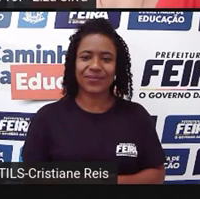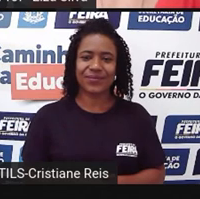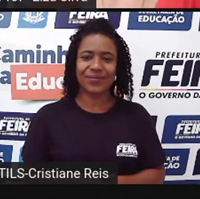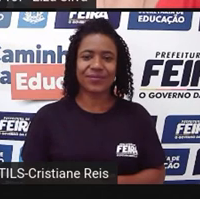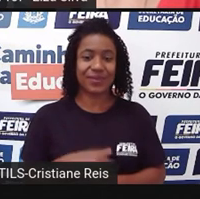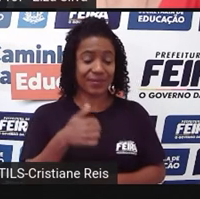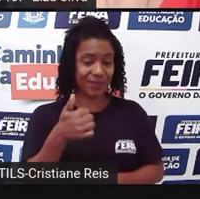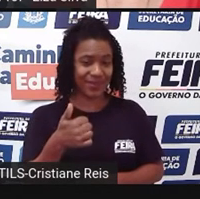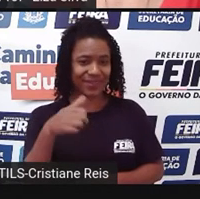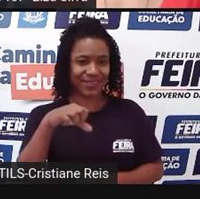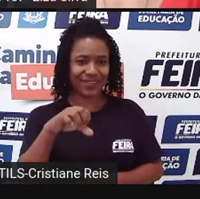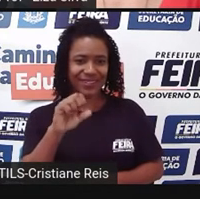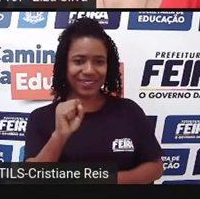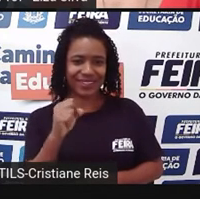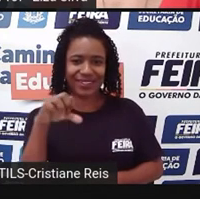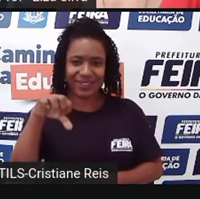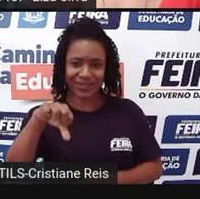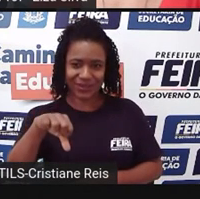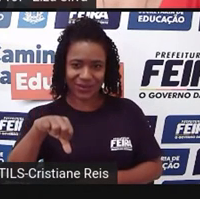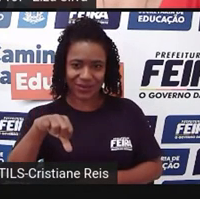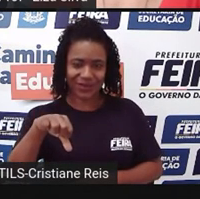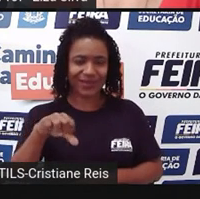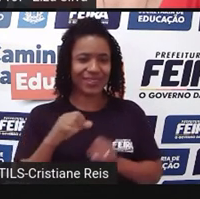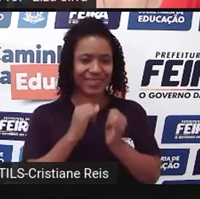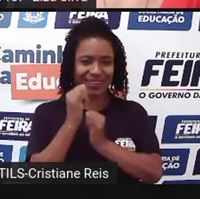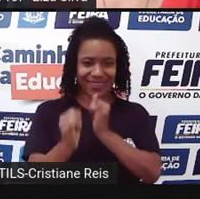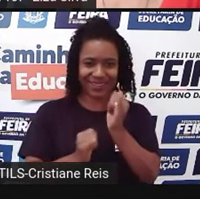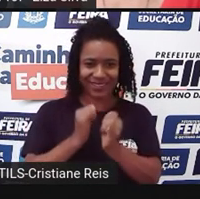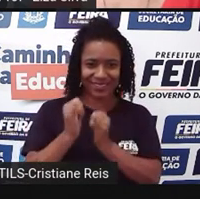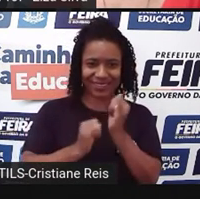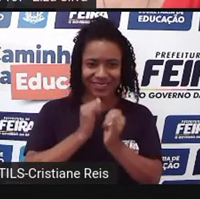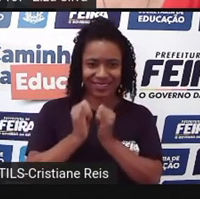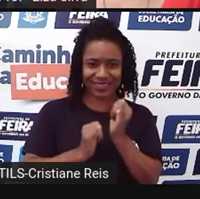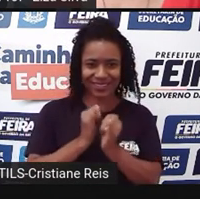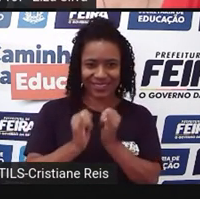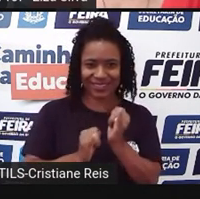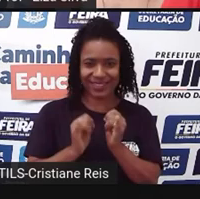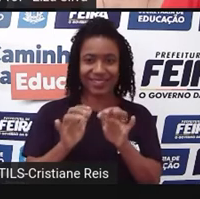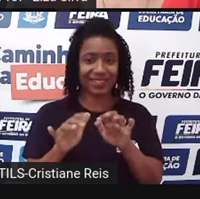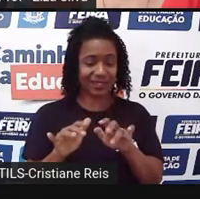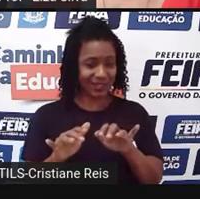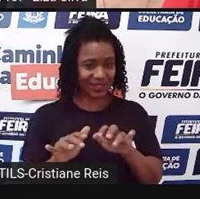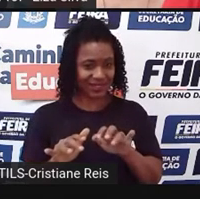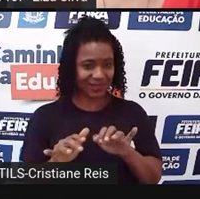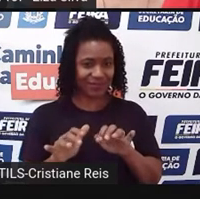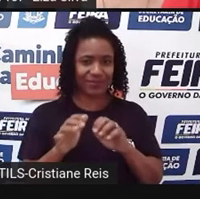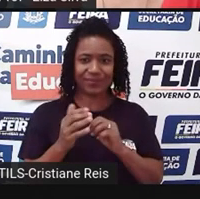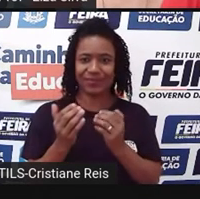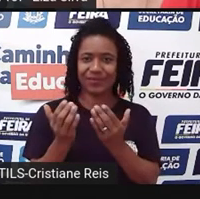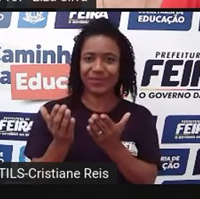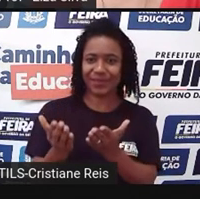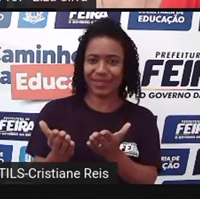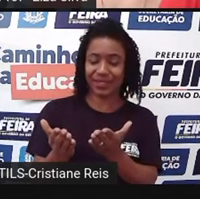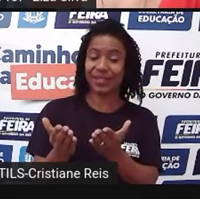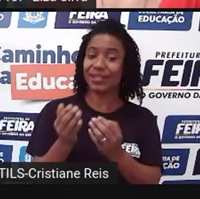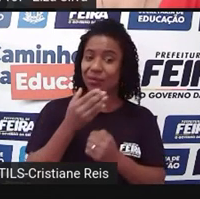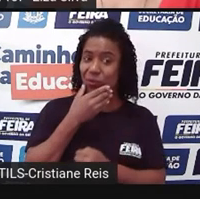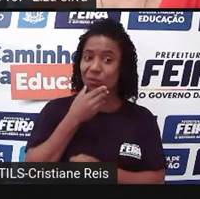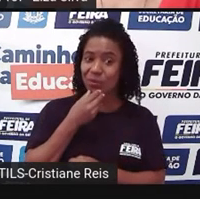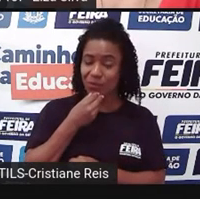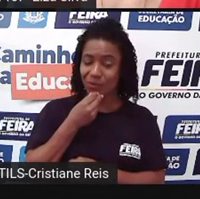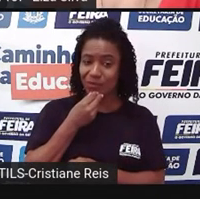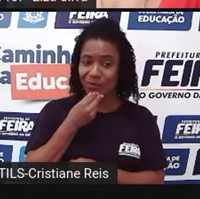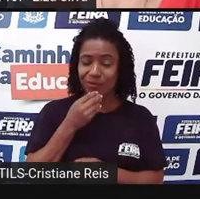a world wide web internet tempo do nosso time in Burning na que essa pessoa que está na imagem